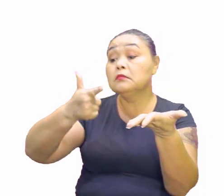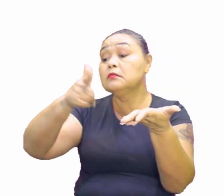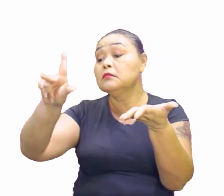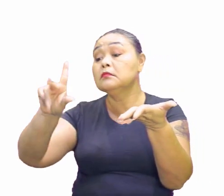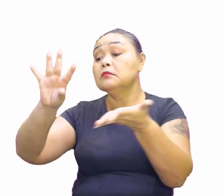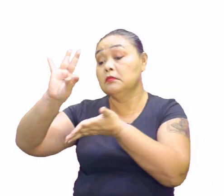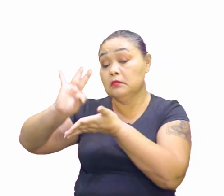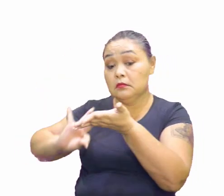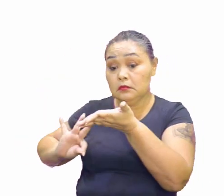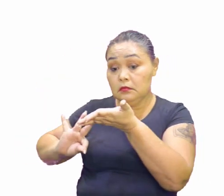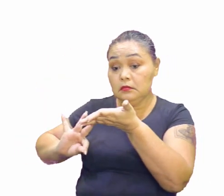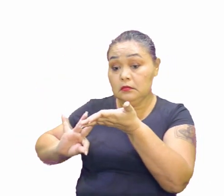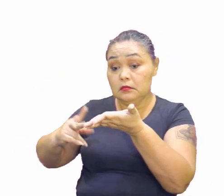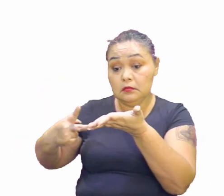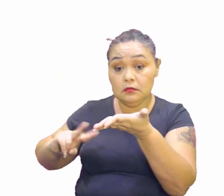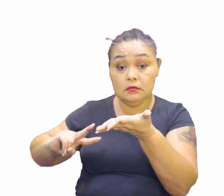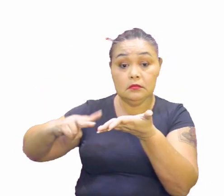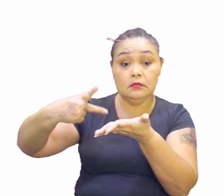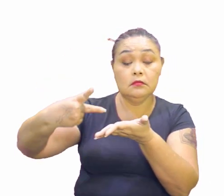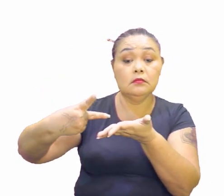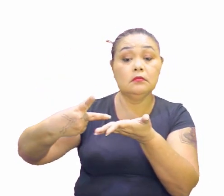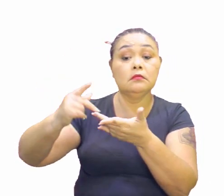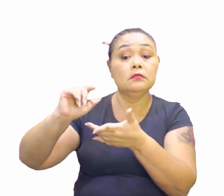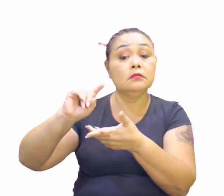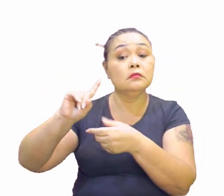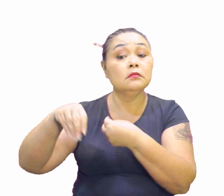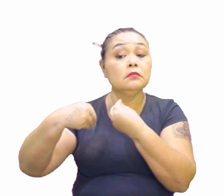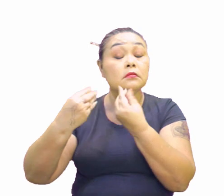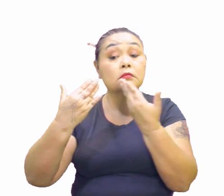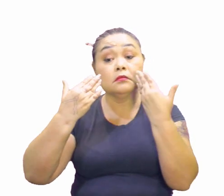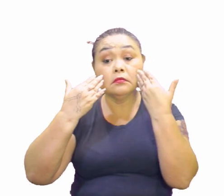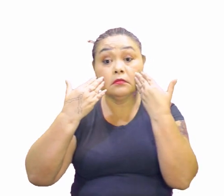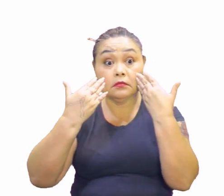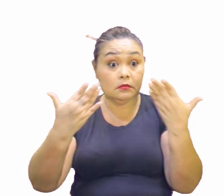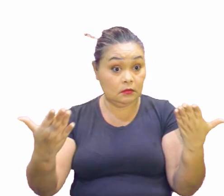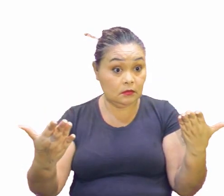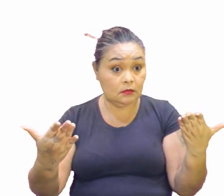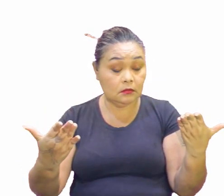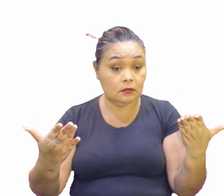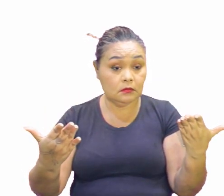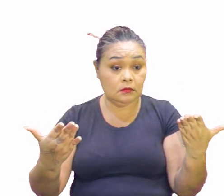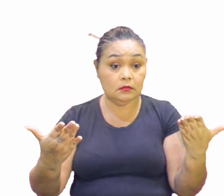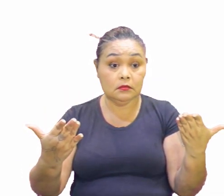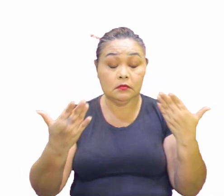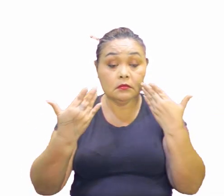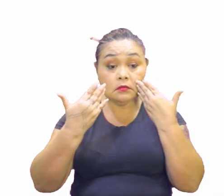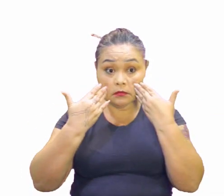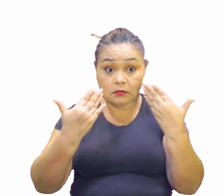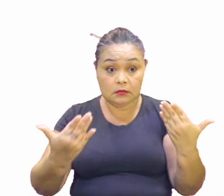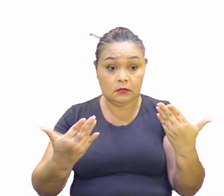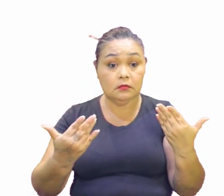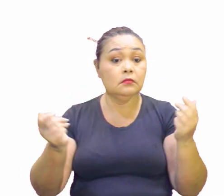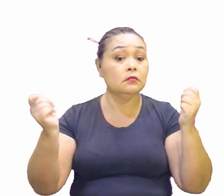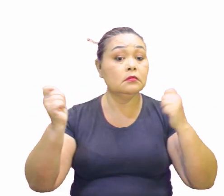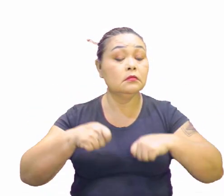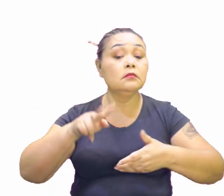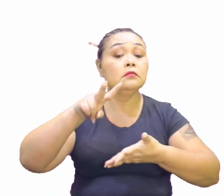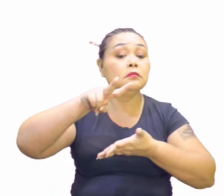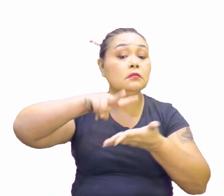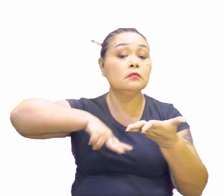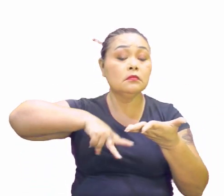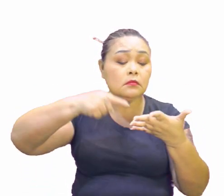de outro texto. Ela pode se manifestar de modo explícito, né, de modo claro, permitindo